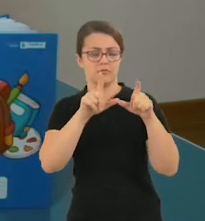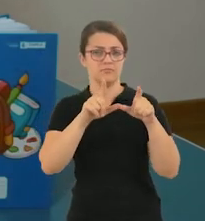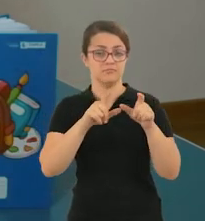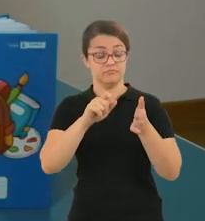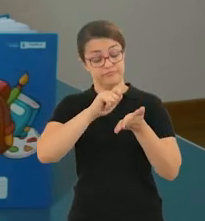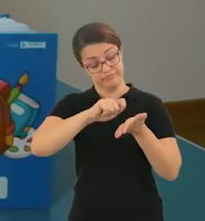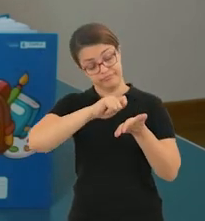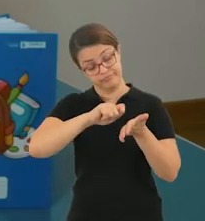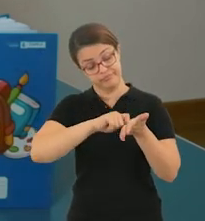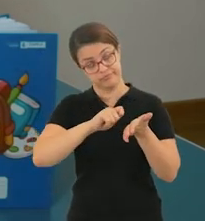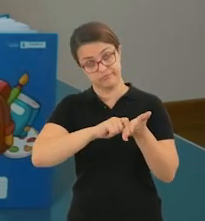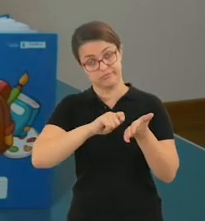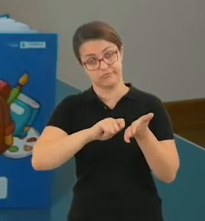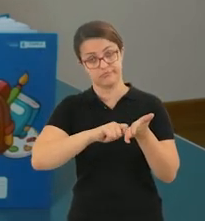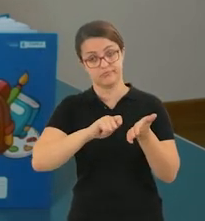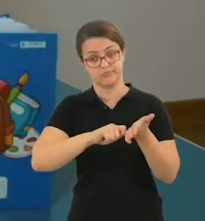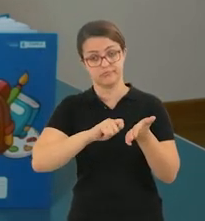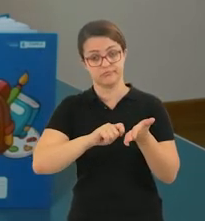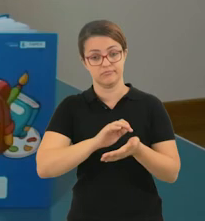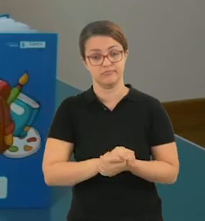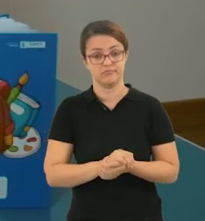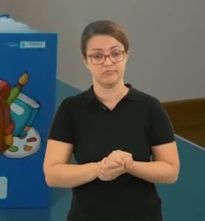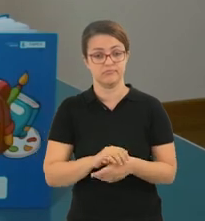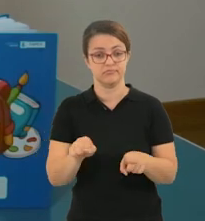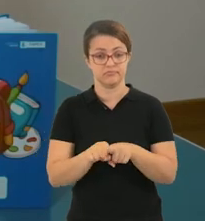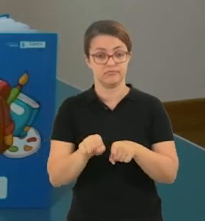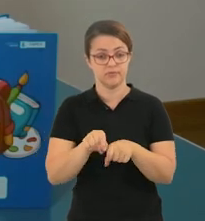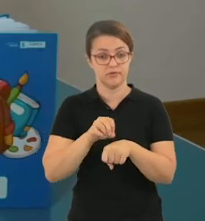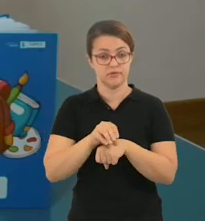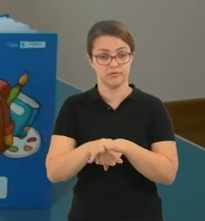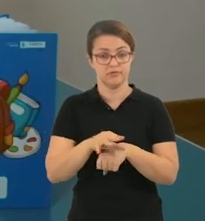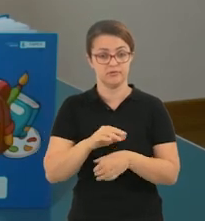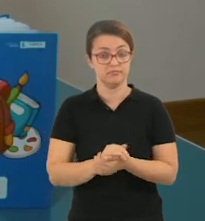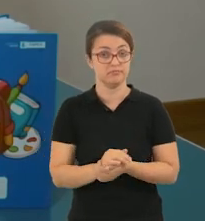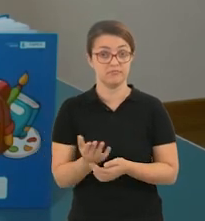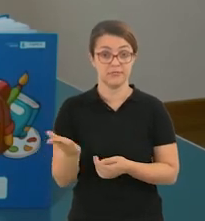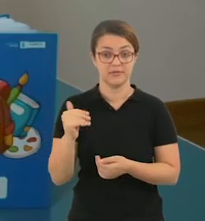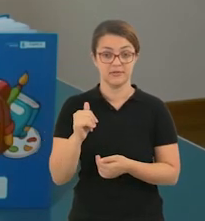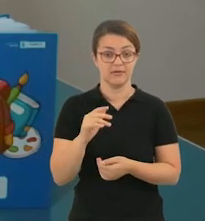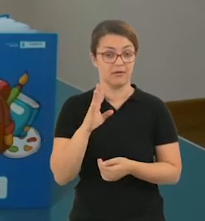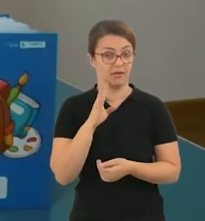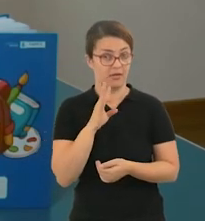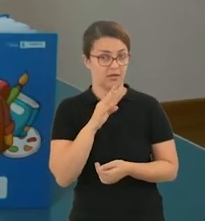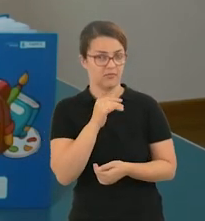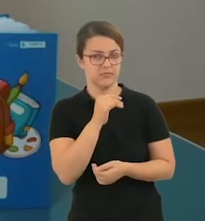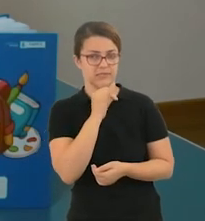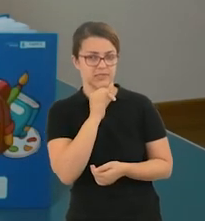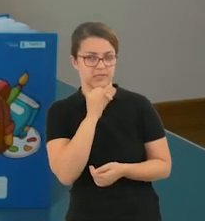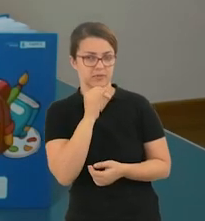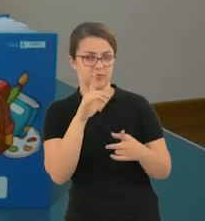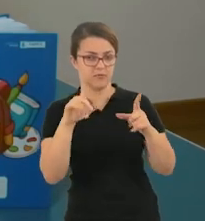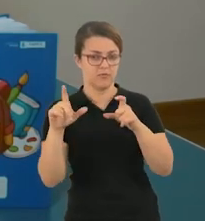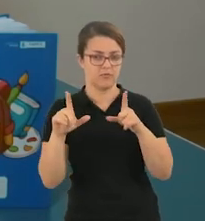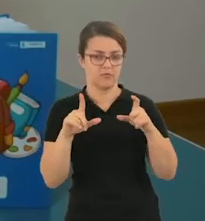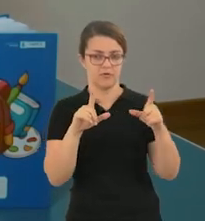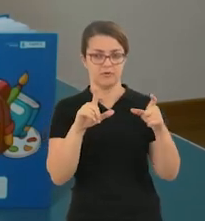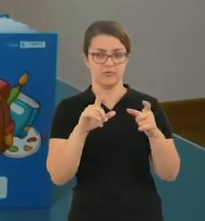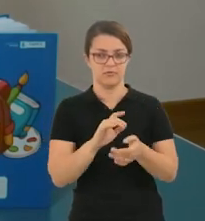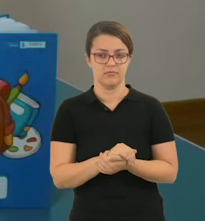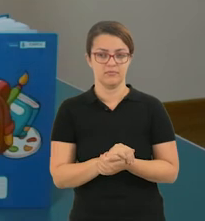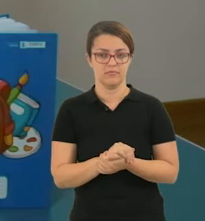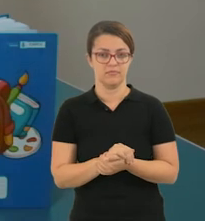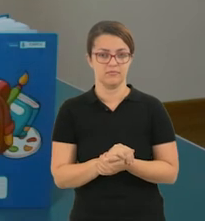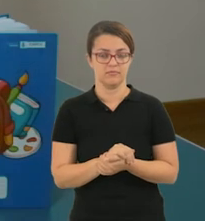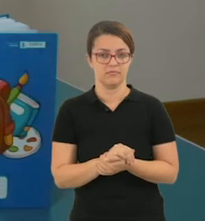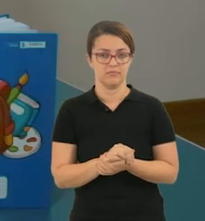casa? Faça esse registro no seu caderno. E eu tenho uma outra sugestão. Que tal, olha aqui alguns exemplos de fotos,